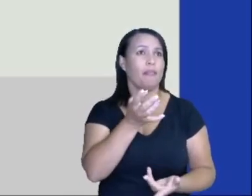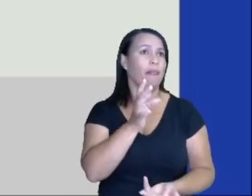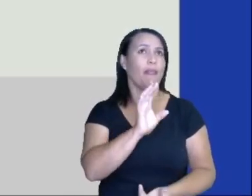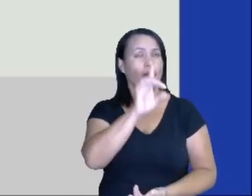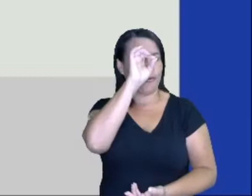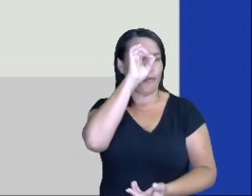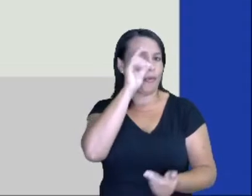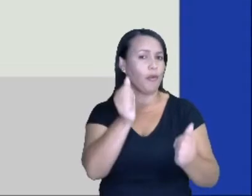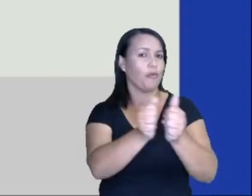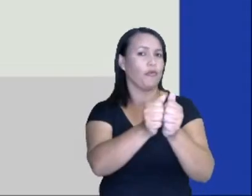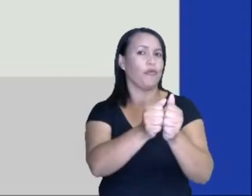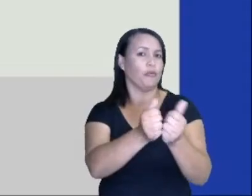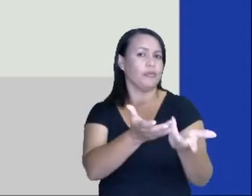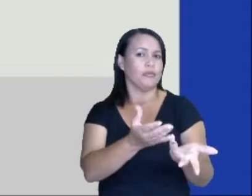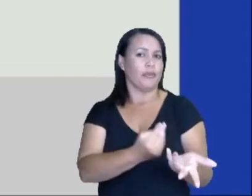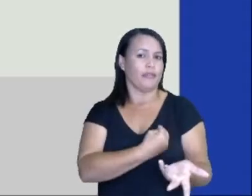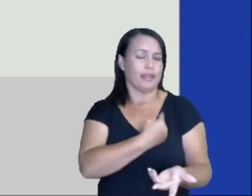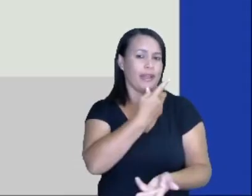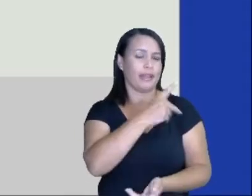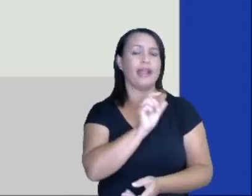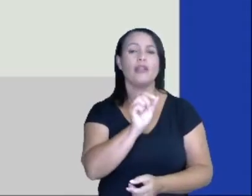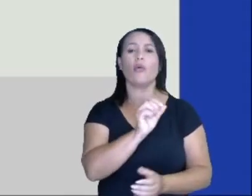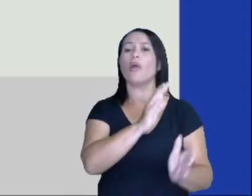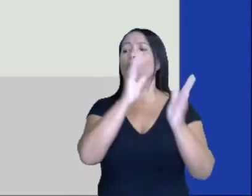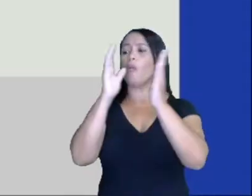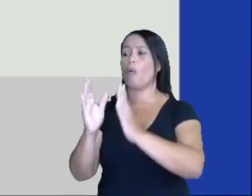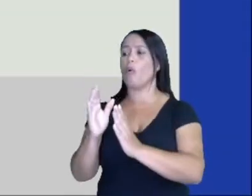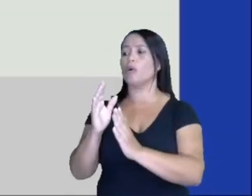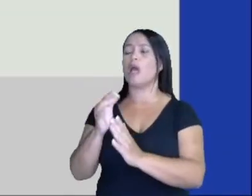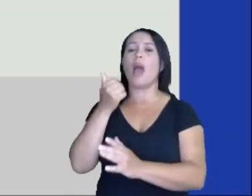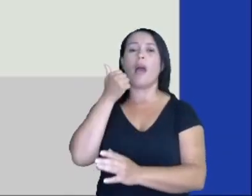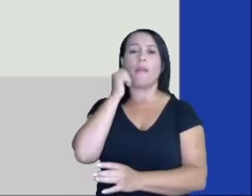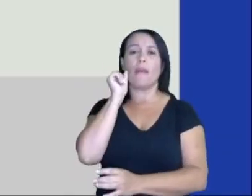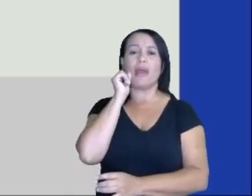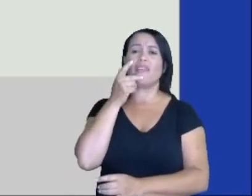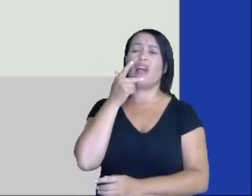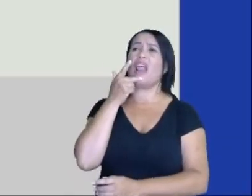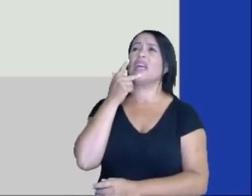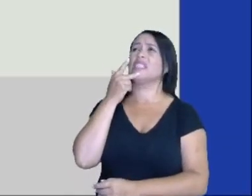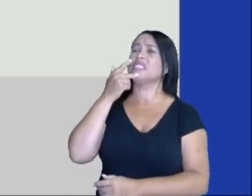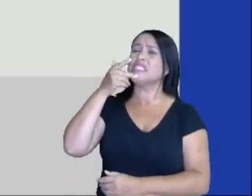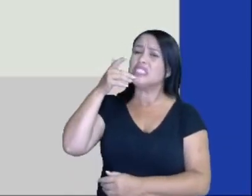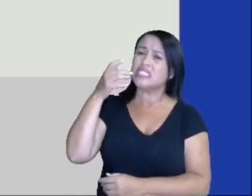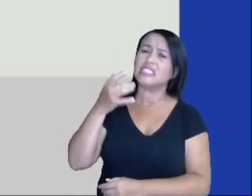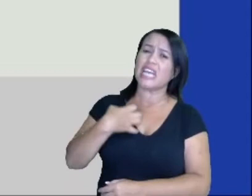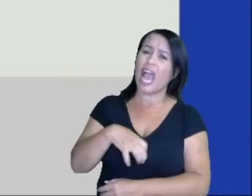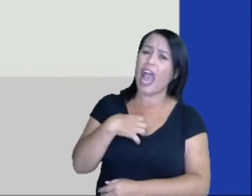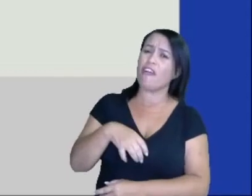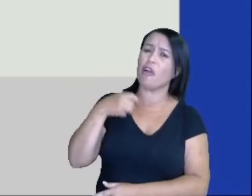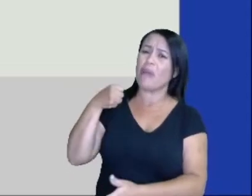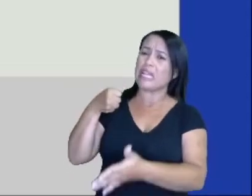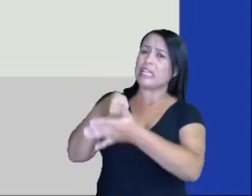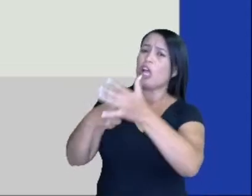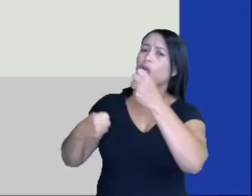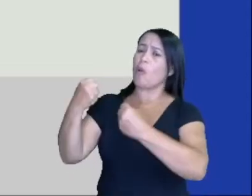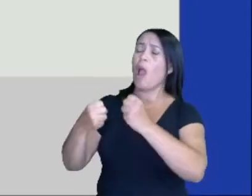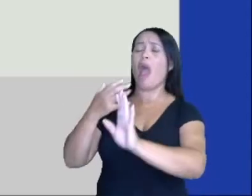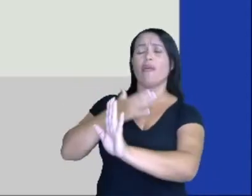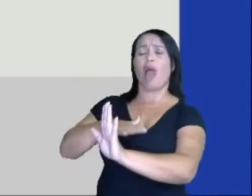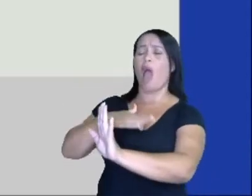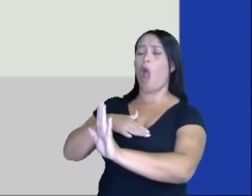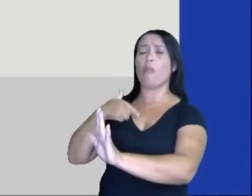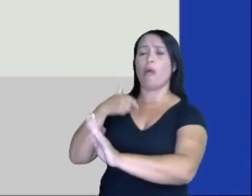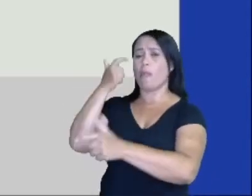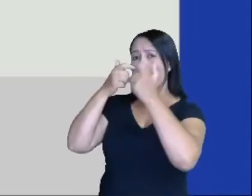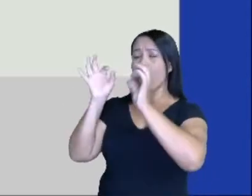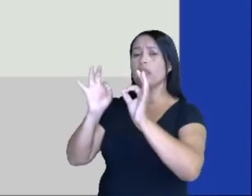usa a linguagem formal. No outro quadro, jovem para a mãe. Que droga, mãe, bateram no meu carro. Tô bem, não se